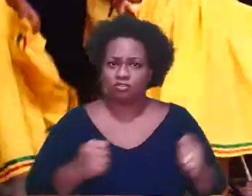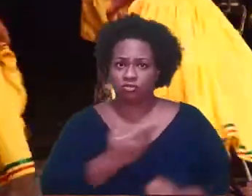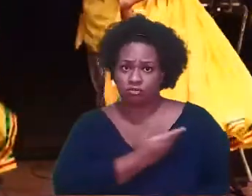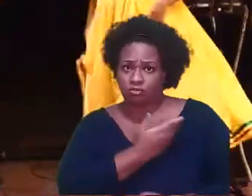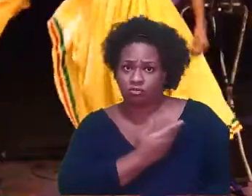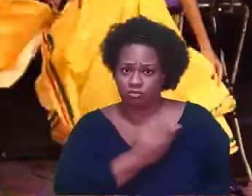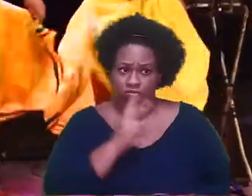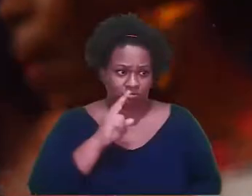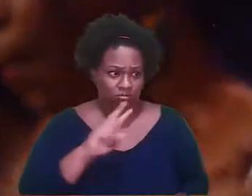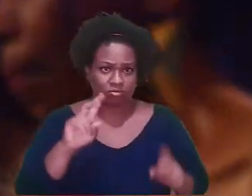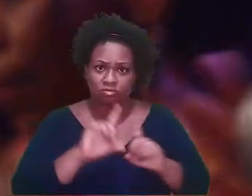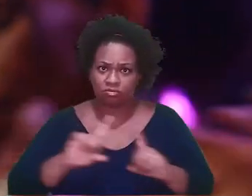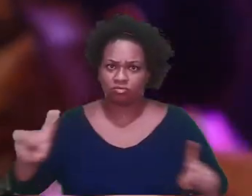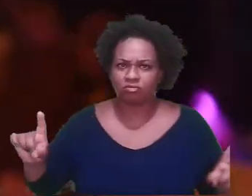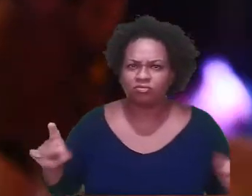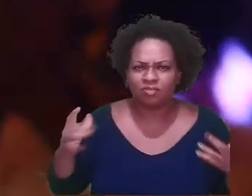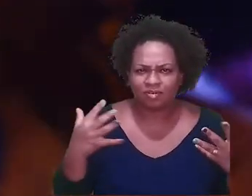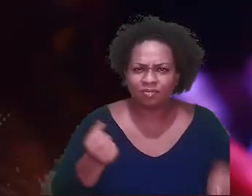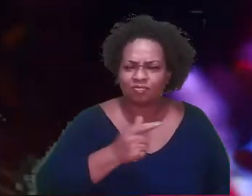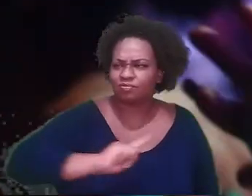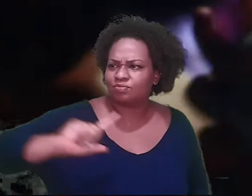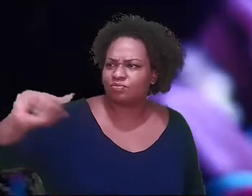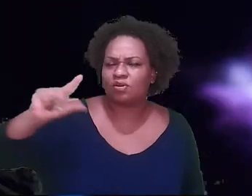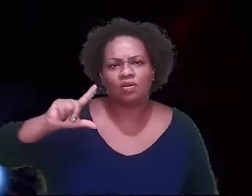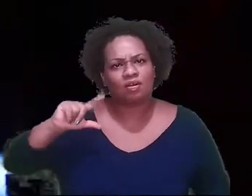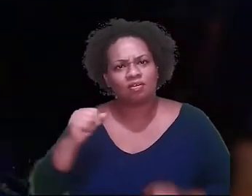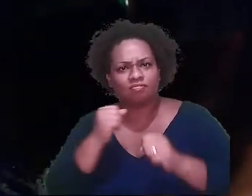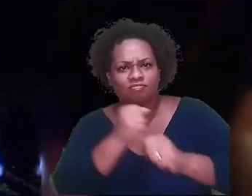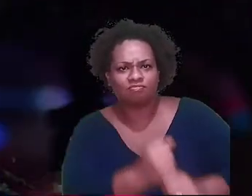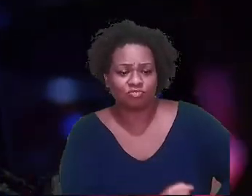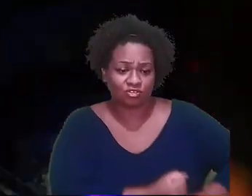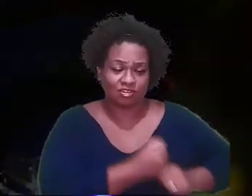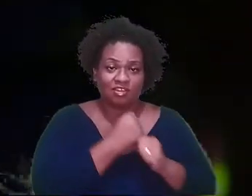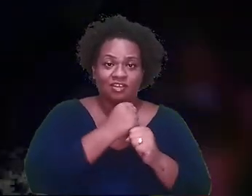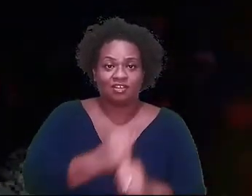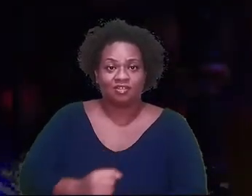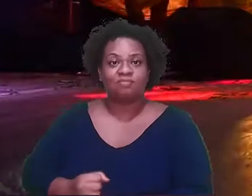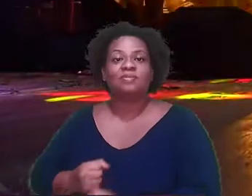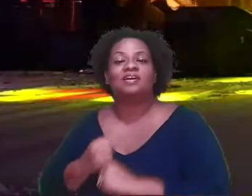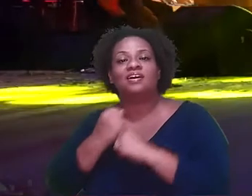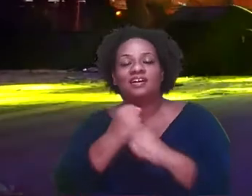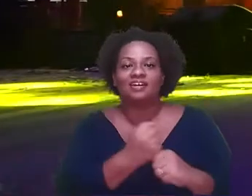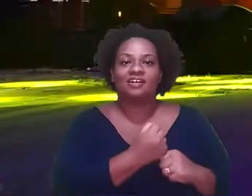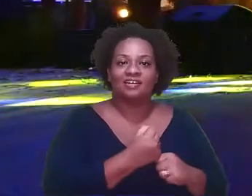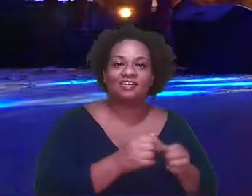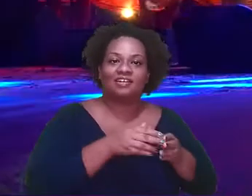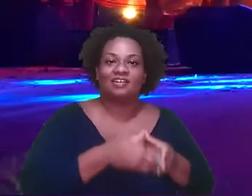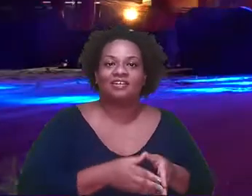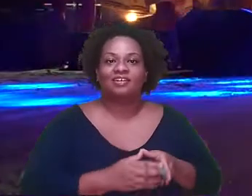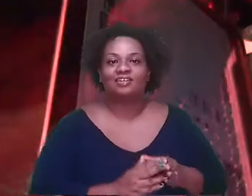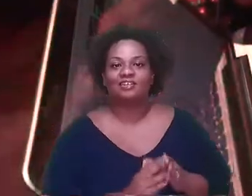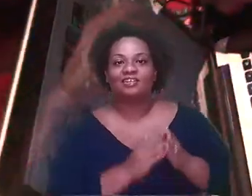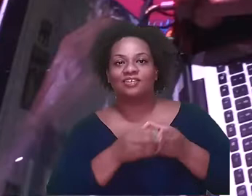que sumiu, foi tudo no Rio, correndo o Paraná. Vamos embora, Zé Reis, volta a jangada no mar. E vamos embora,